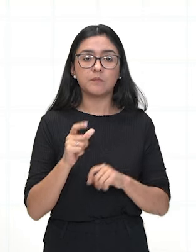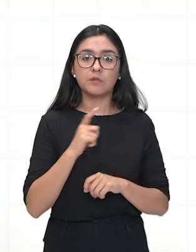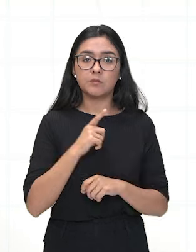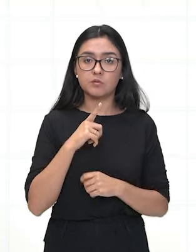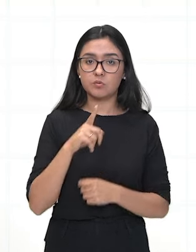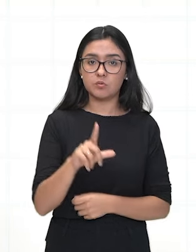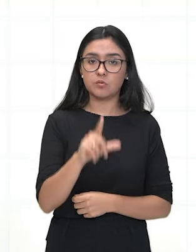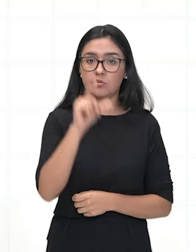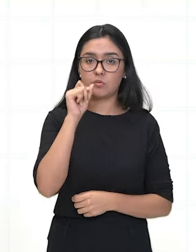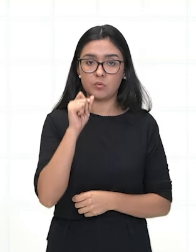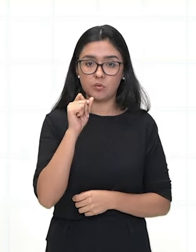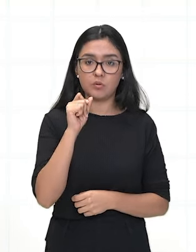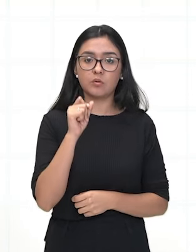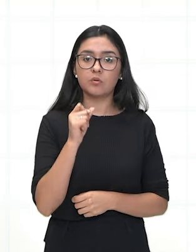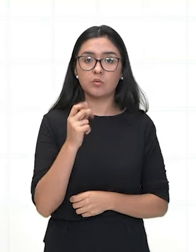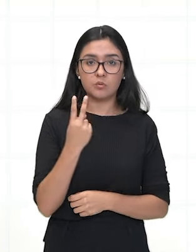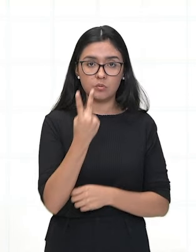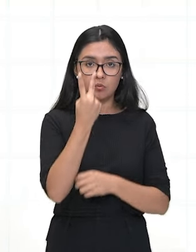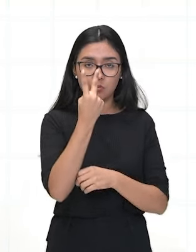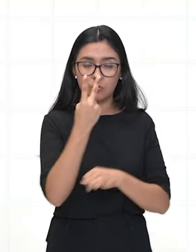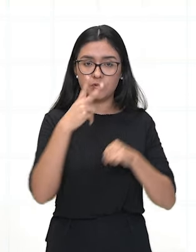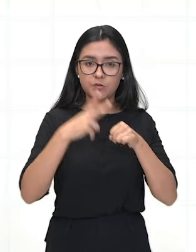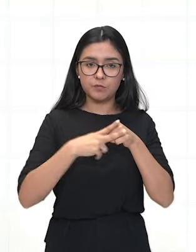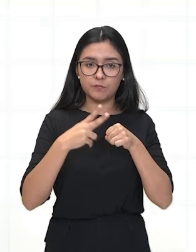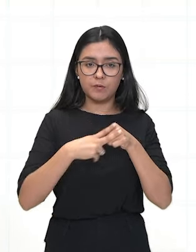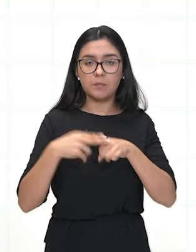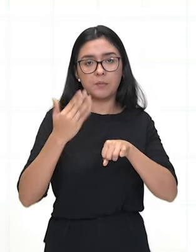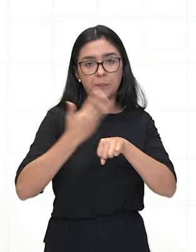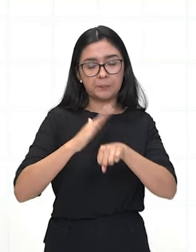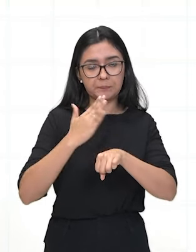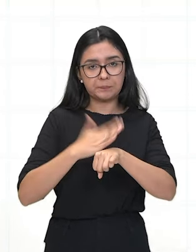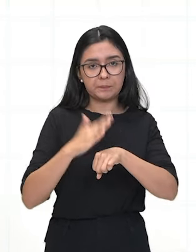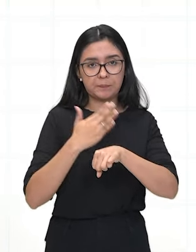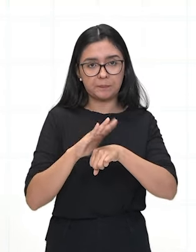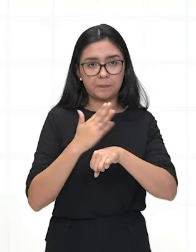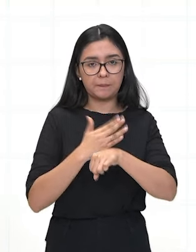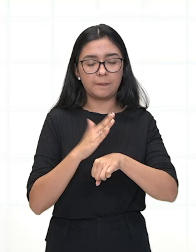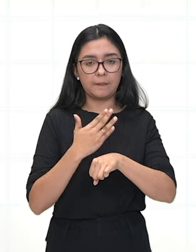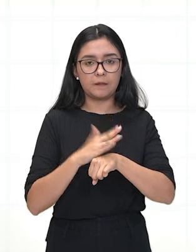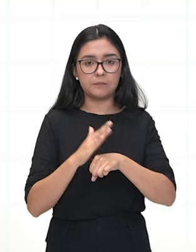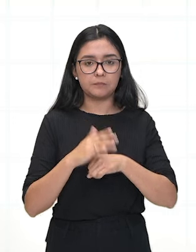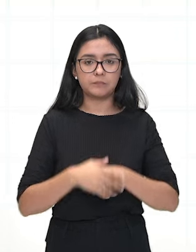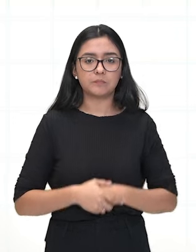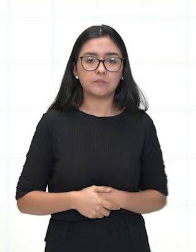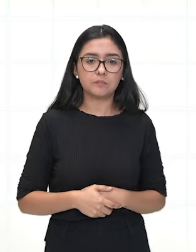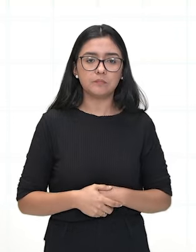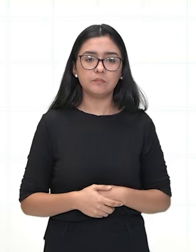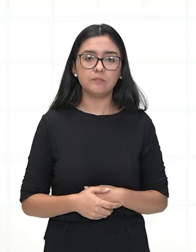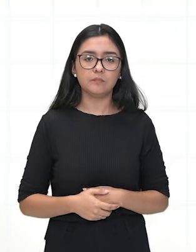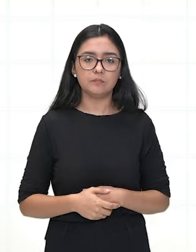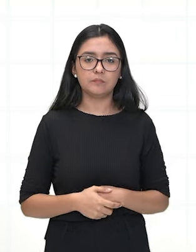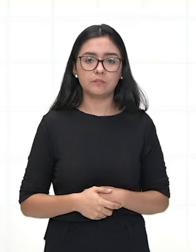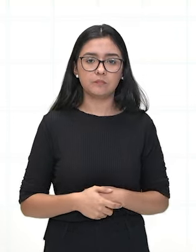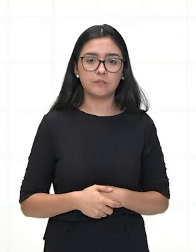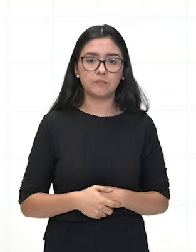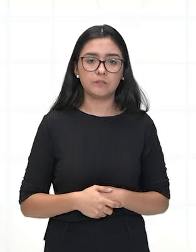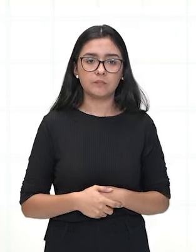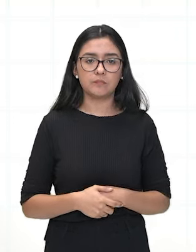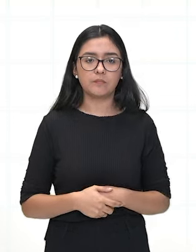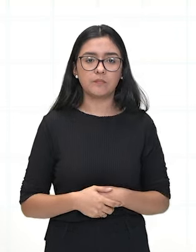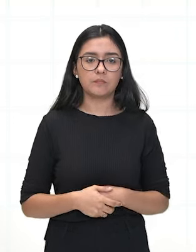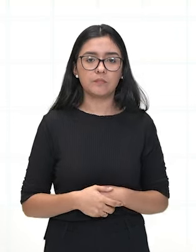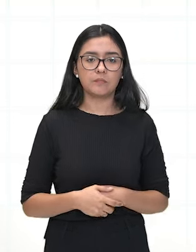lá duas dois verbos aqui pra gente exercitar e treinar um pouco das formas